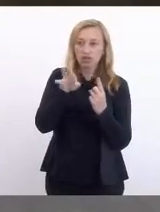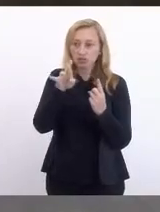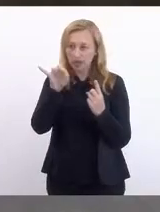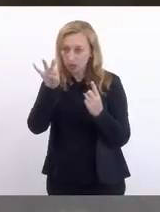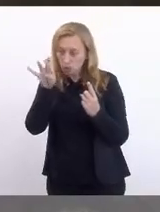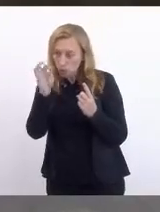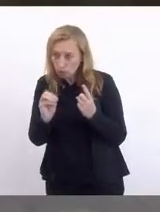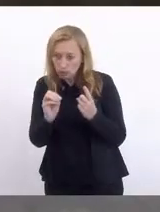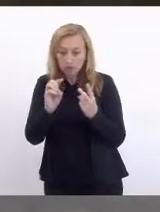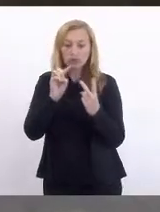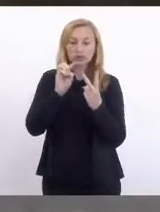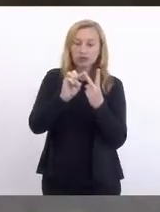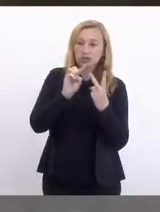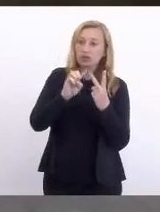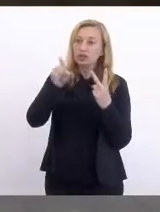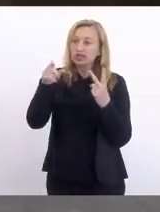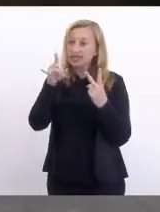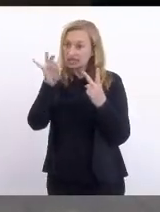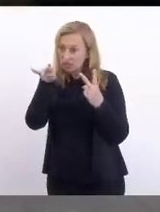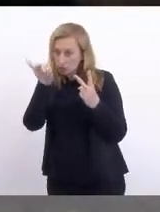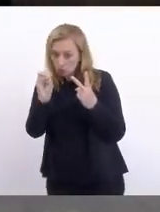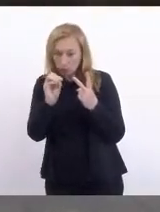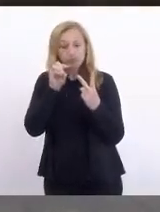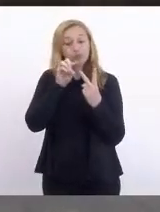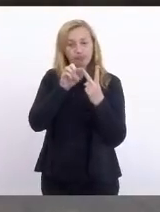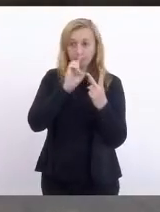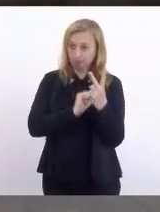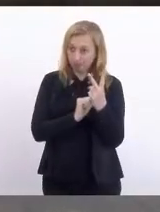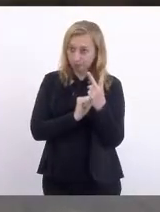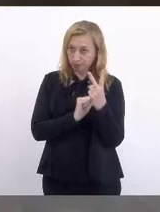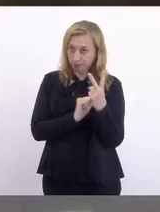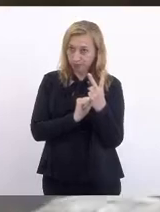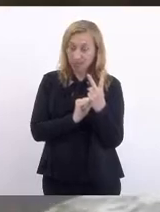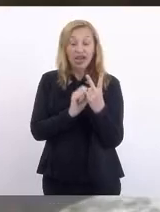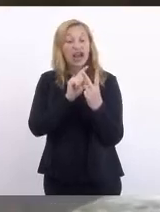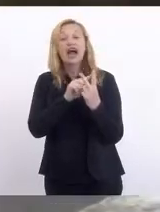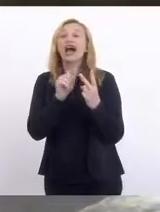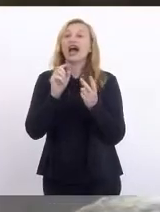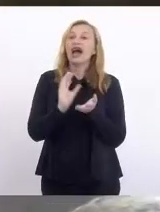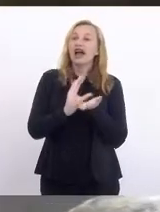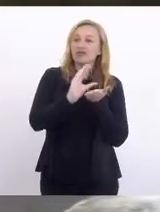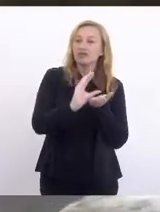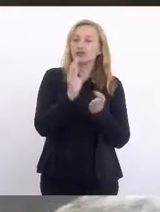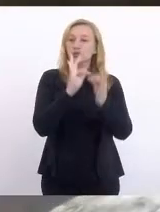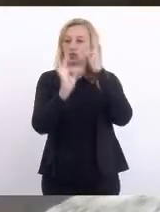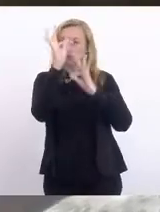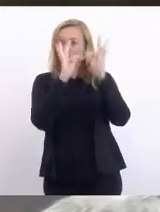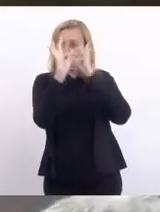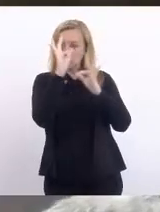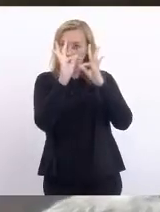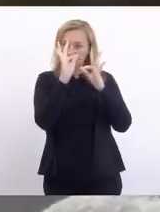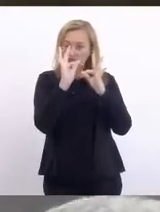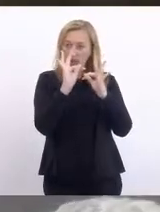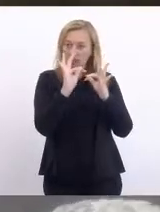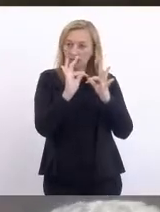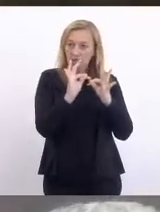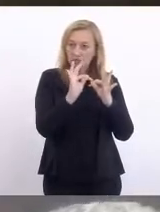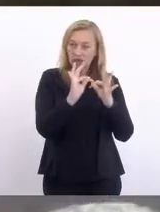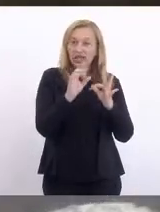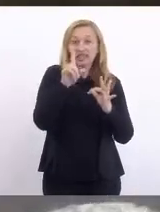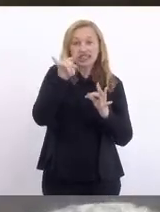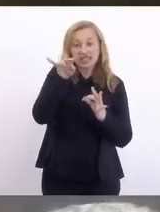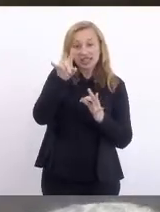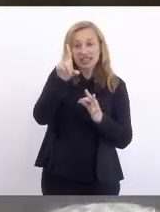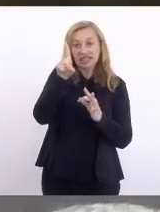remuneratório e um indenizatório e por conta da verba do auxílio tecnológico ser do caráter